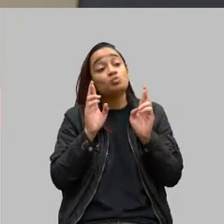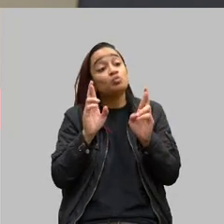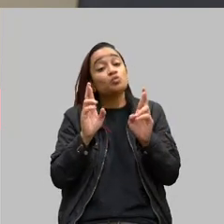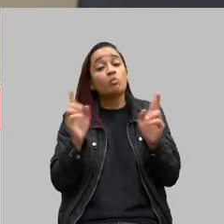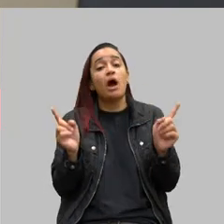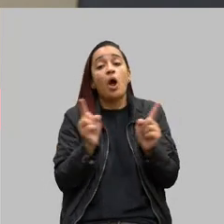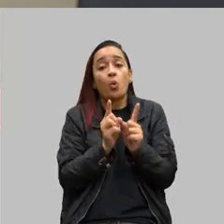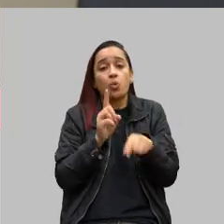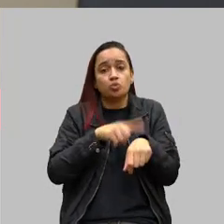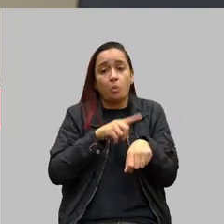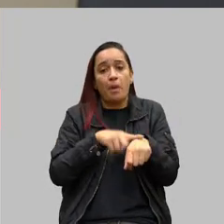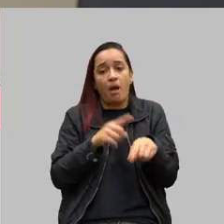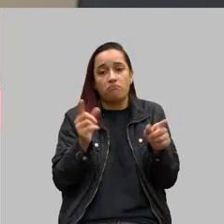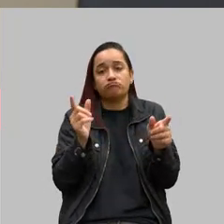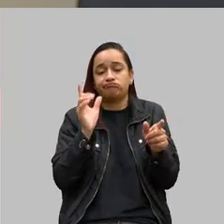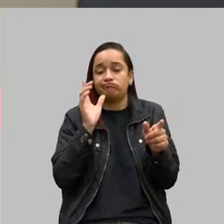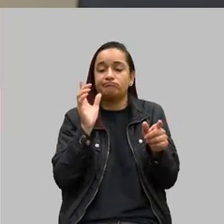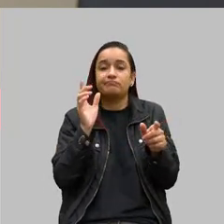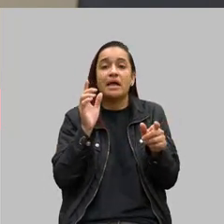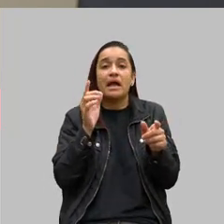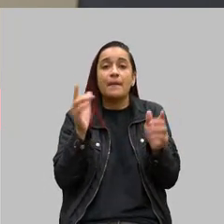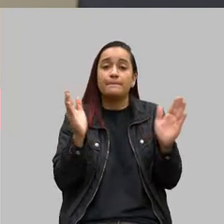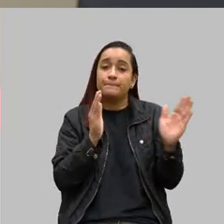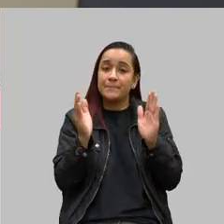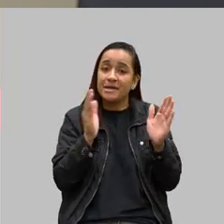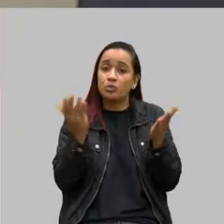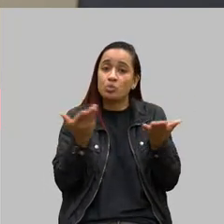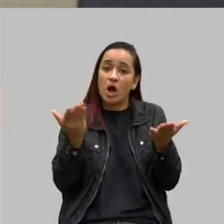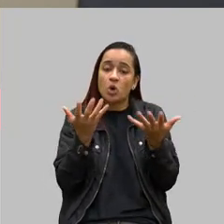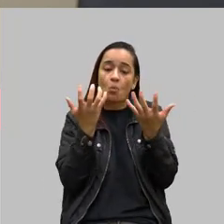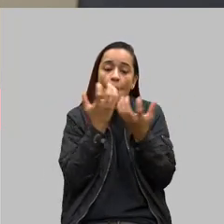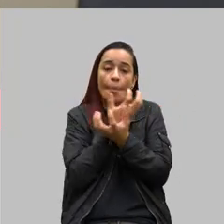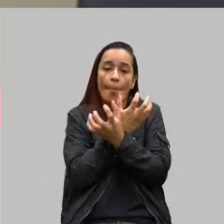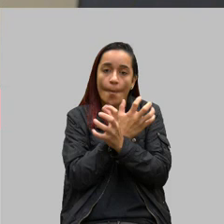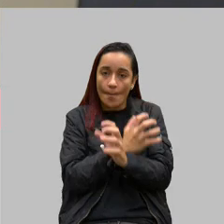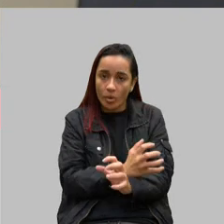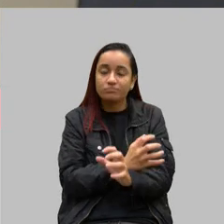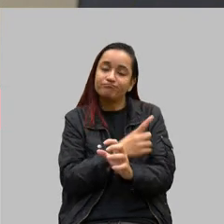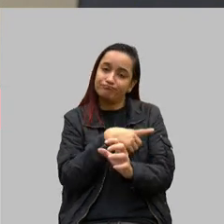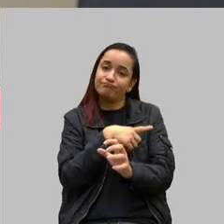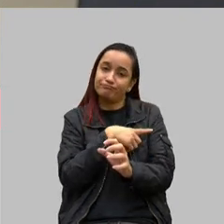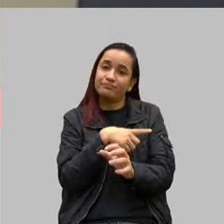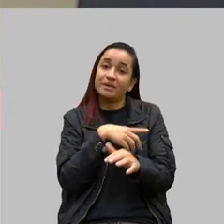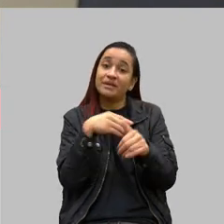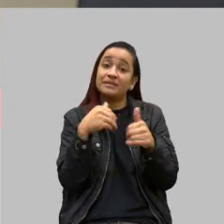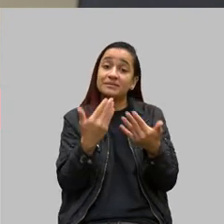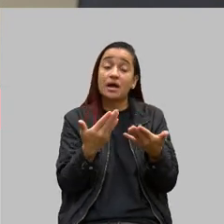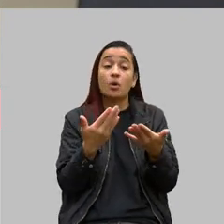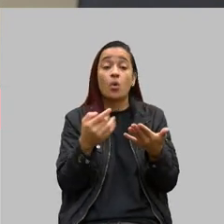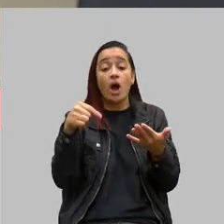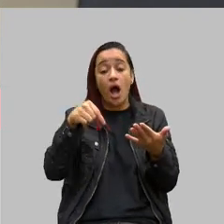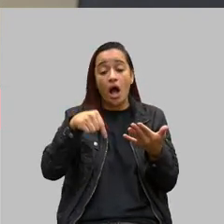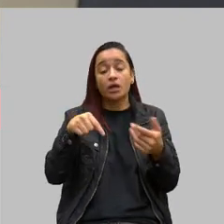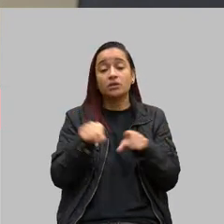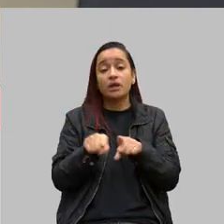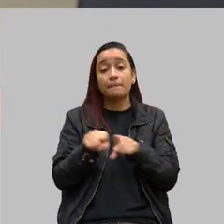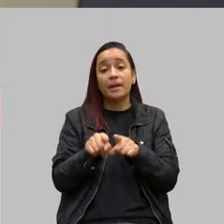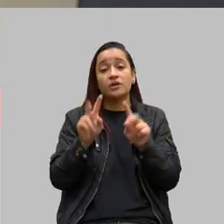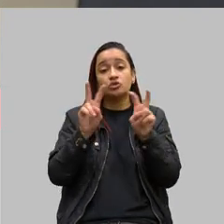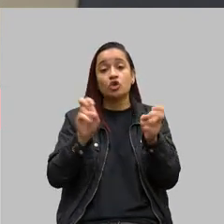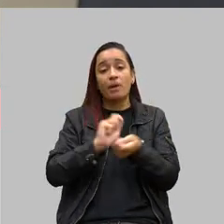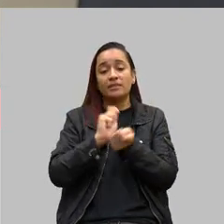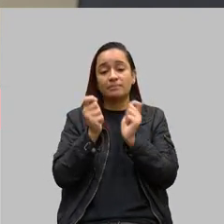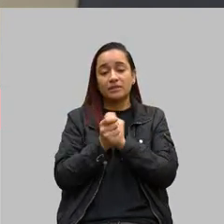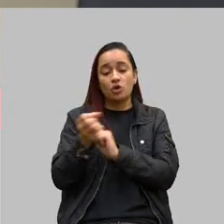agora também que tem de ser e né Nós estamos num período de seca né via de regra e e aqui dentro também da adaptação né a esse novo